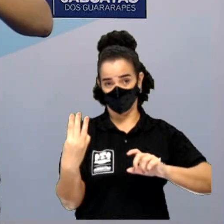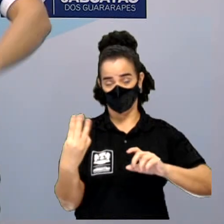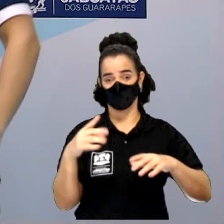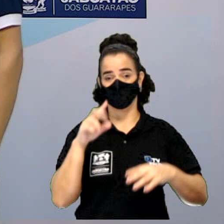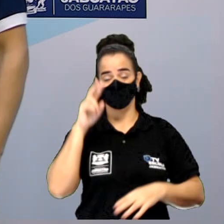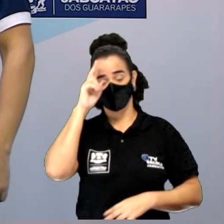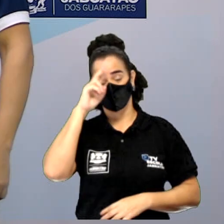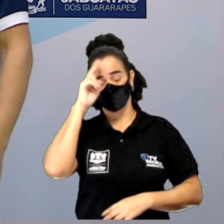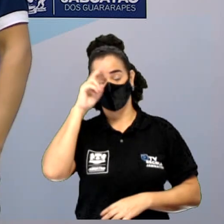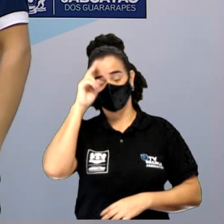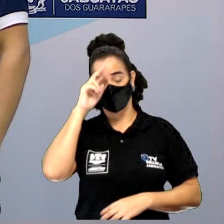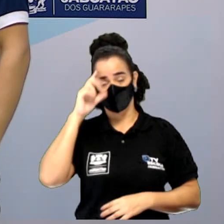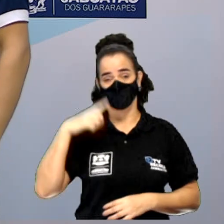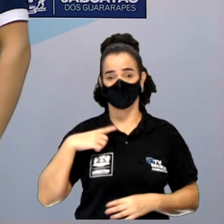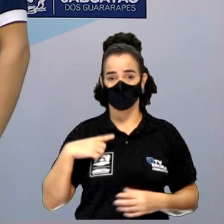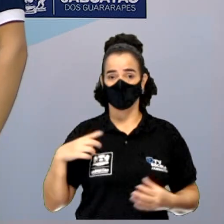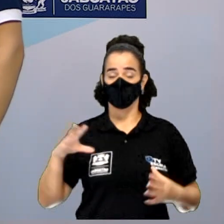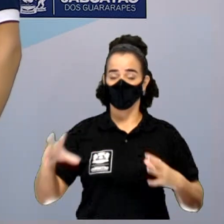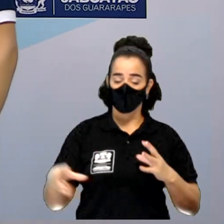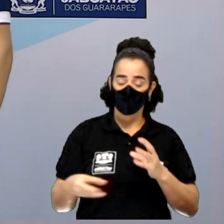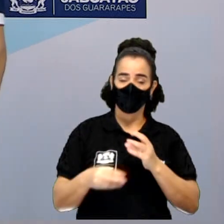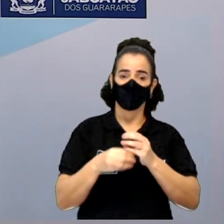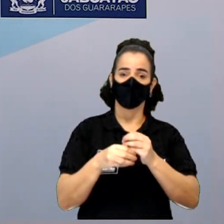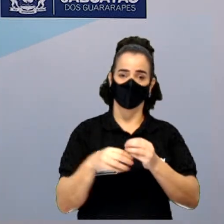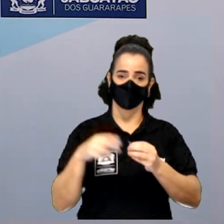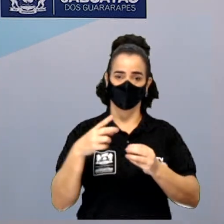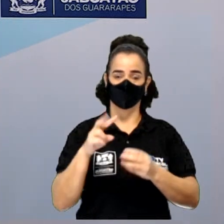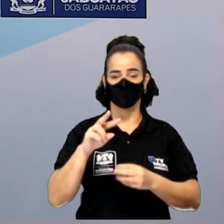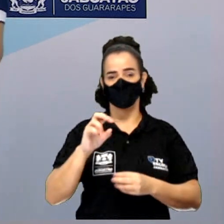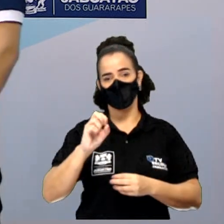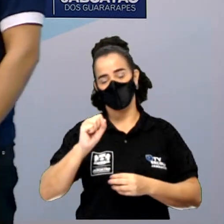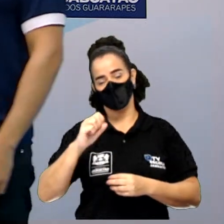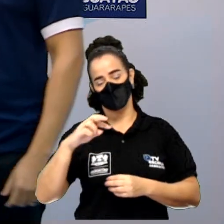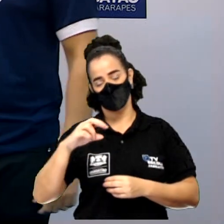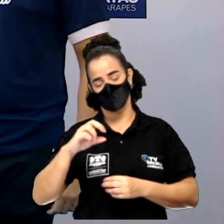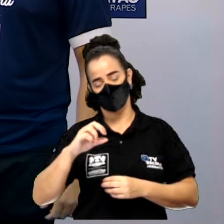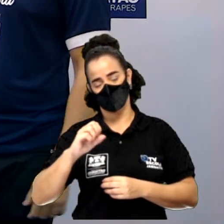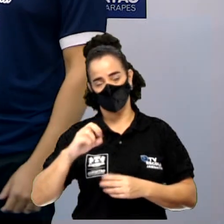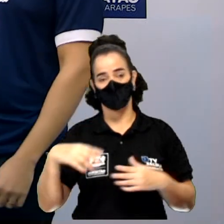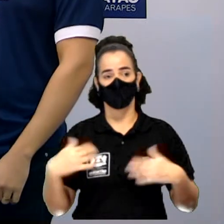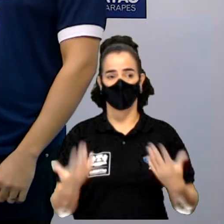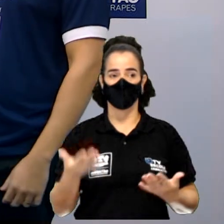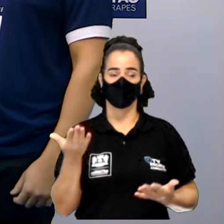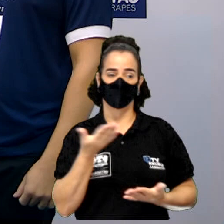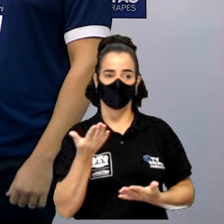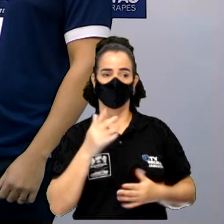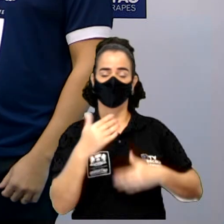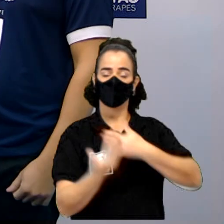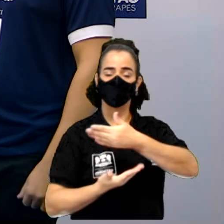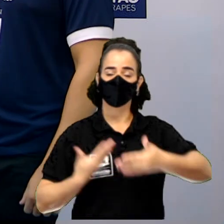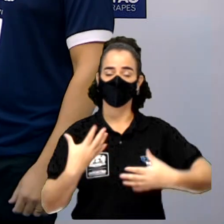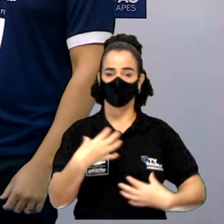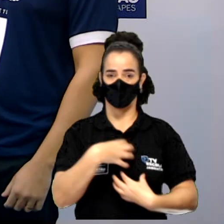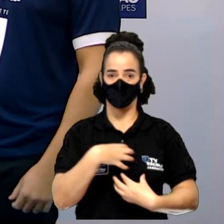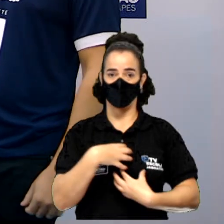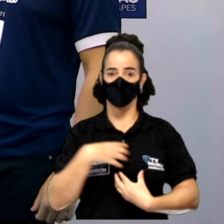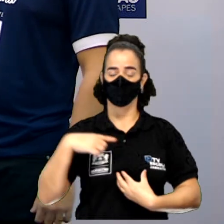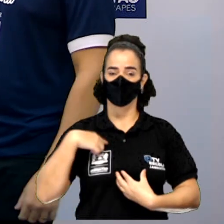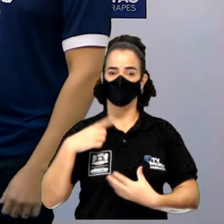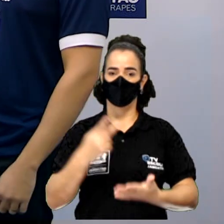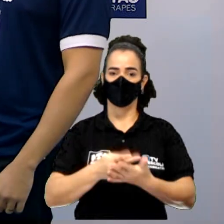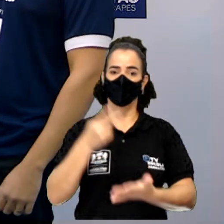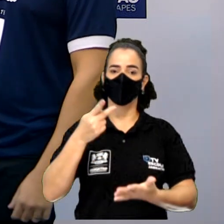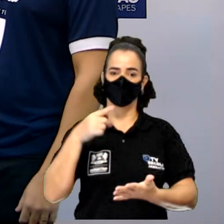de versos, ok? Voltando aqui para a questão, a gente vai agora observar qual é a relação de sentido que vai